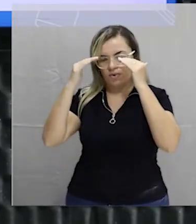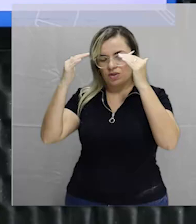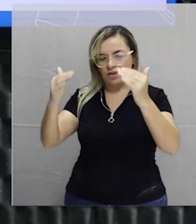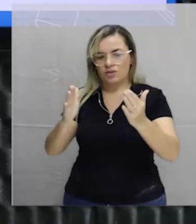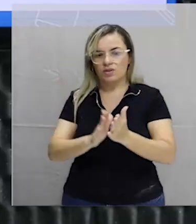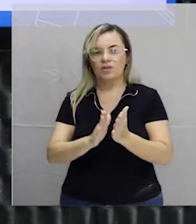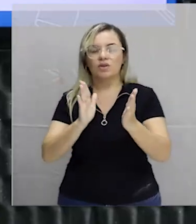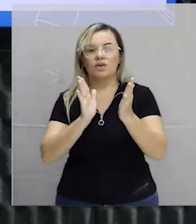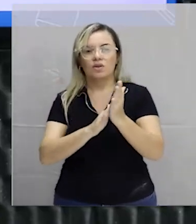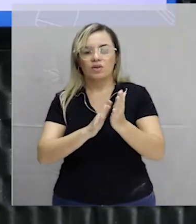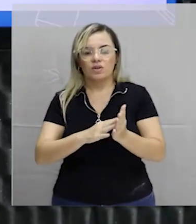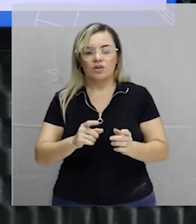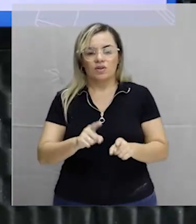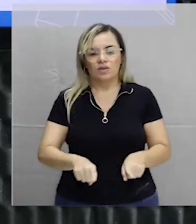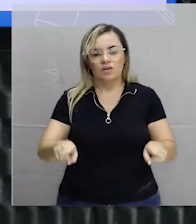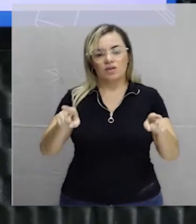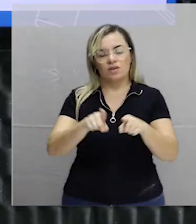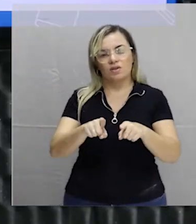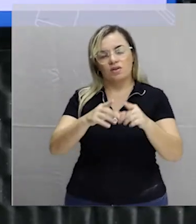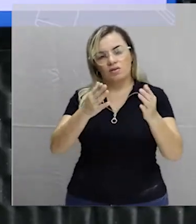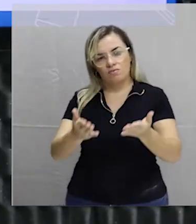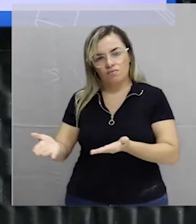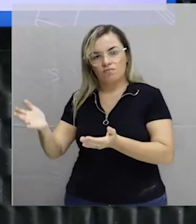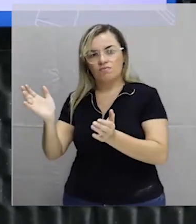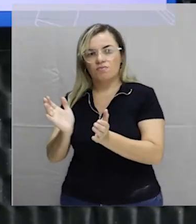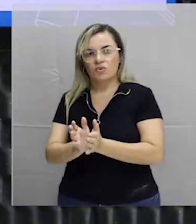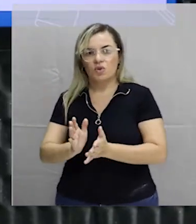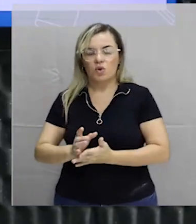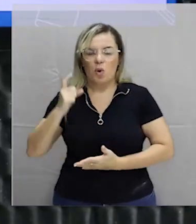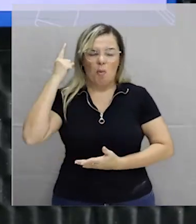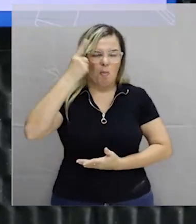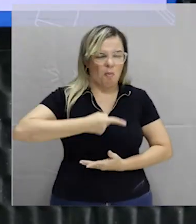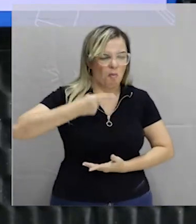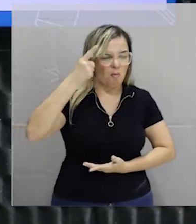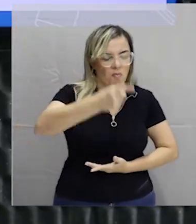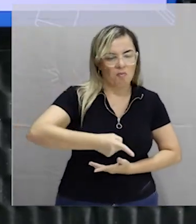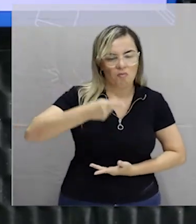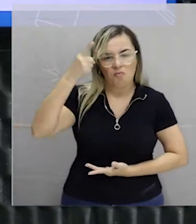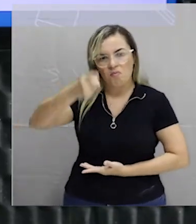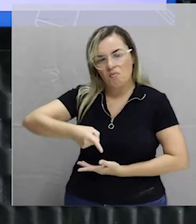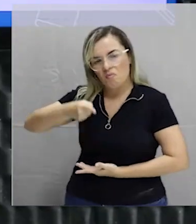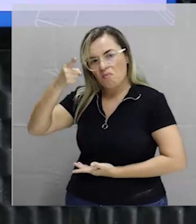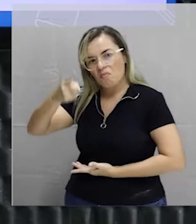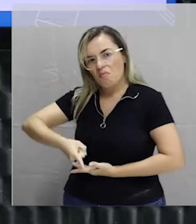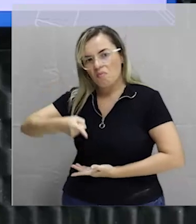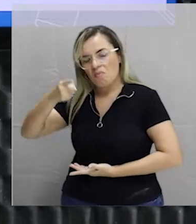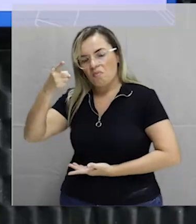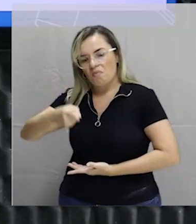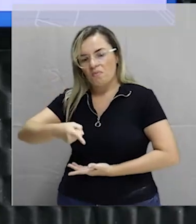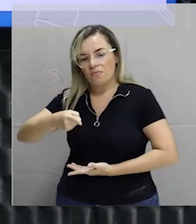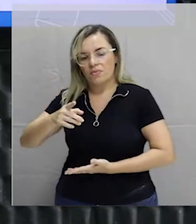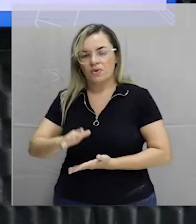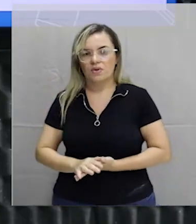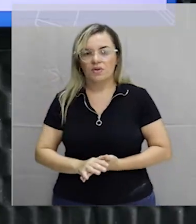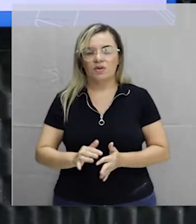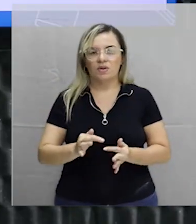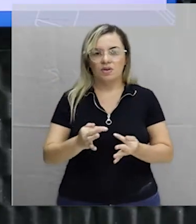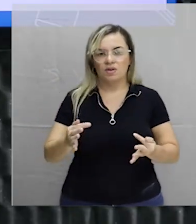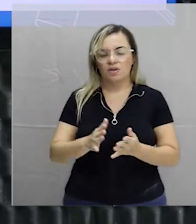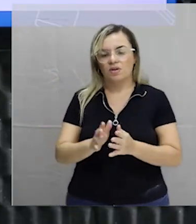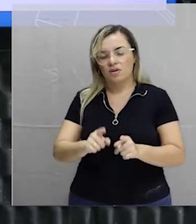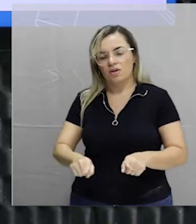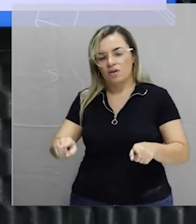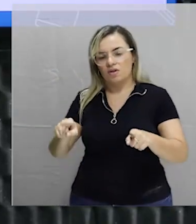que, na verdade, abusou do poder, que simplesmente concorreu com os comerciantes